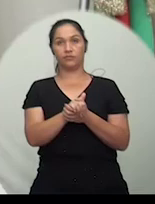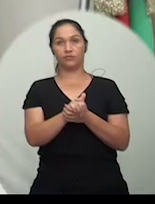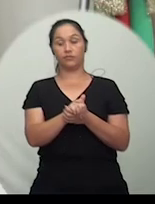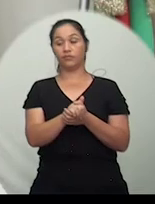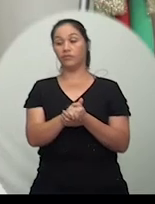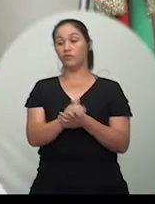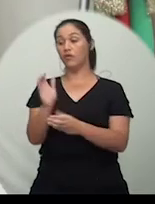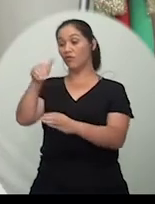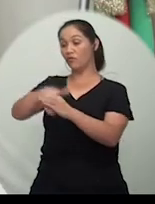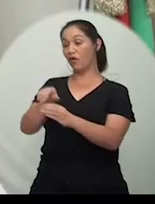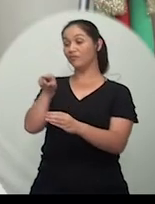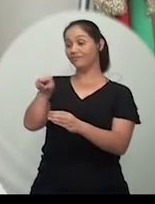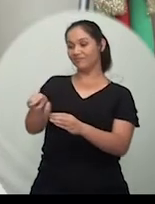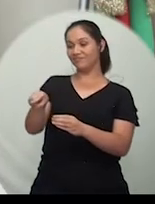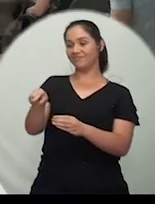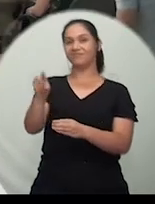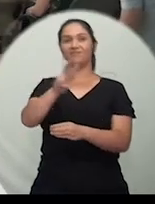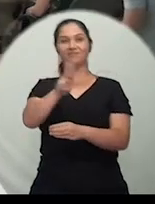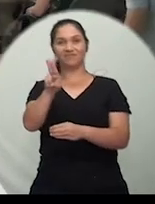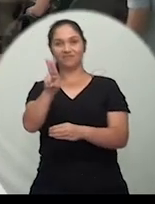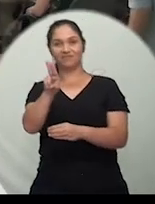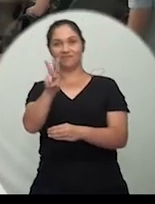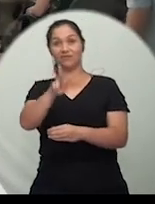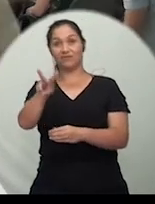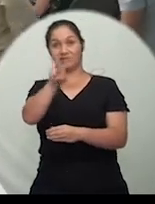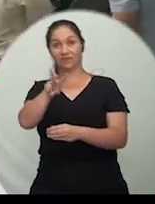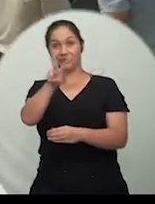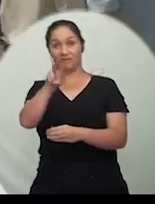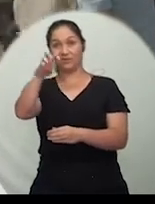Chapa 1, Mir D'Agostin.